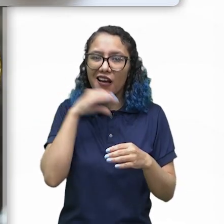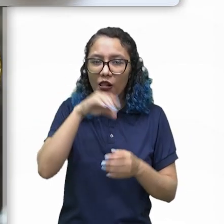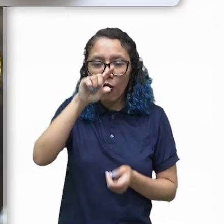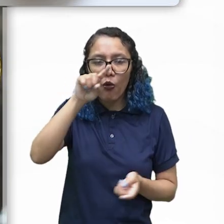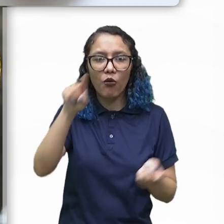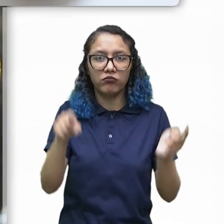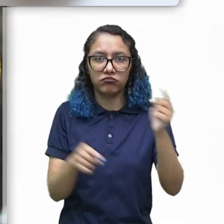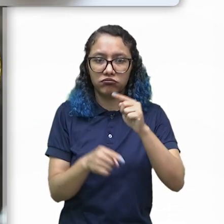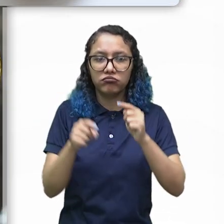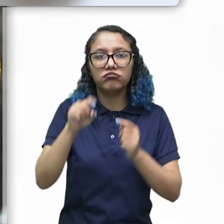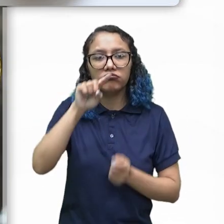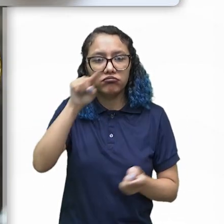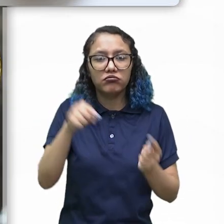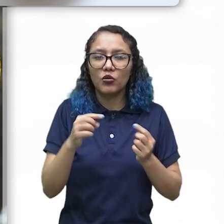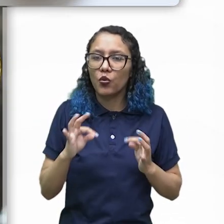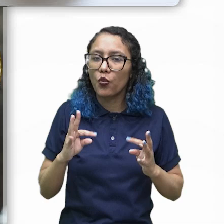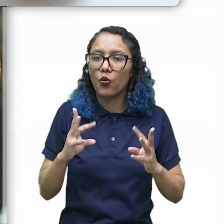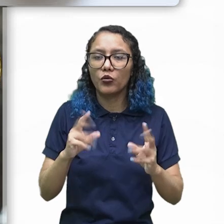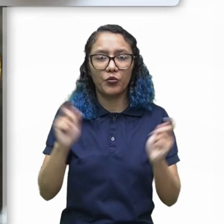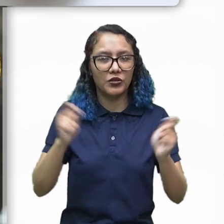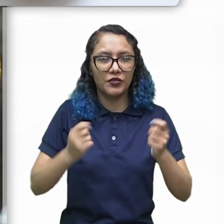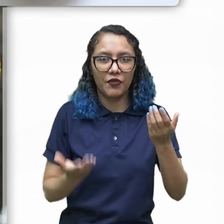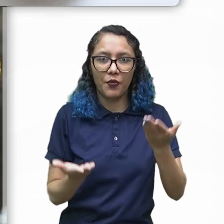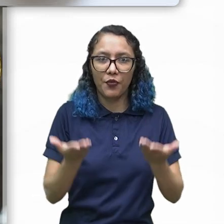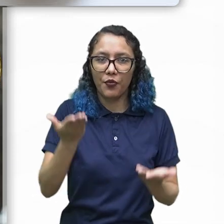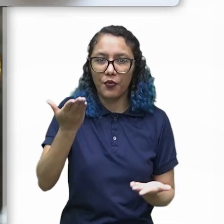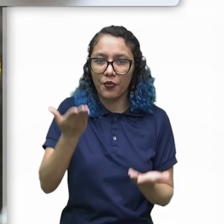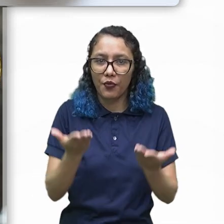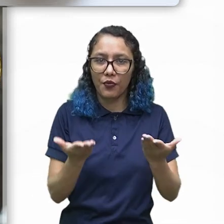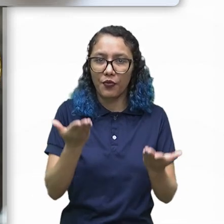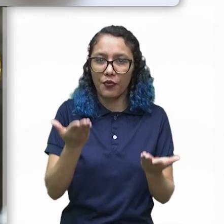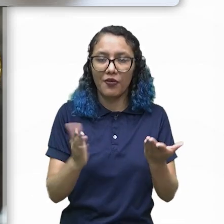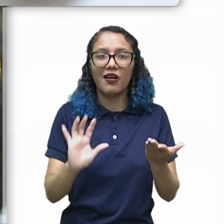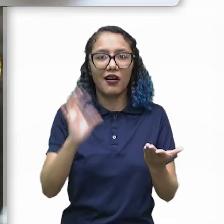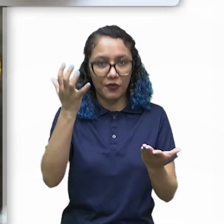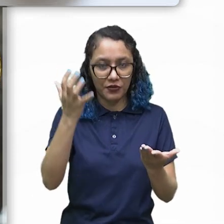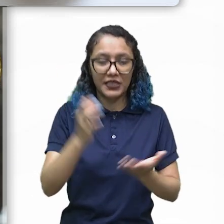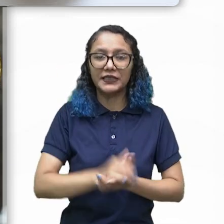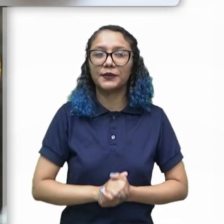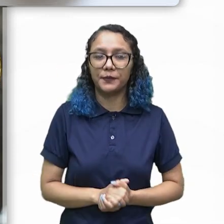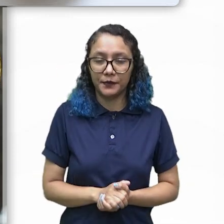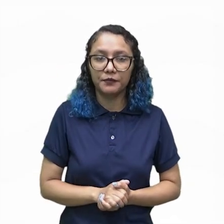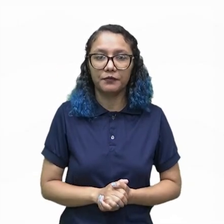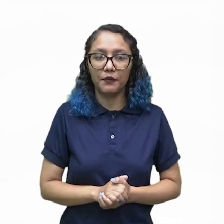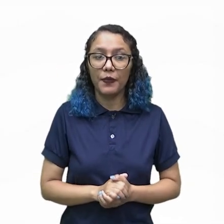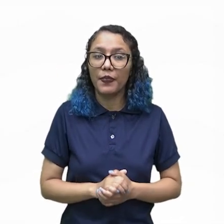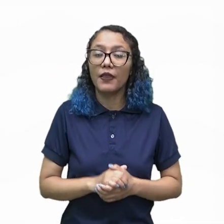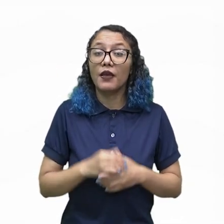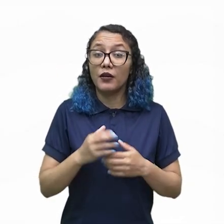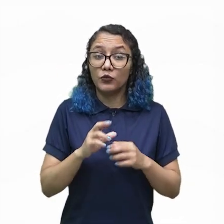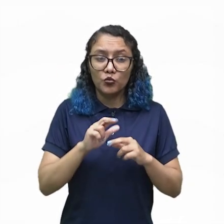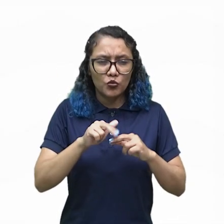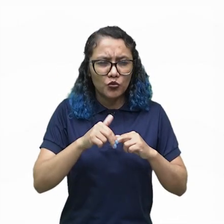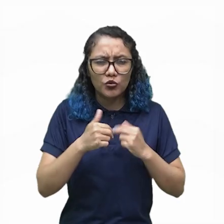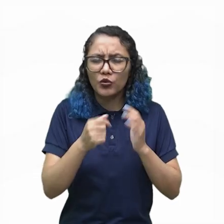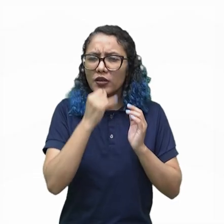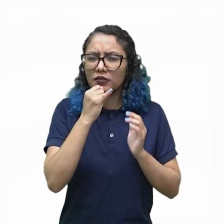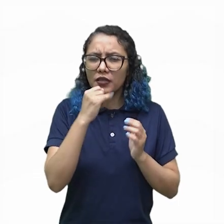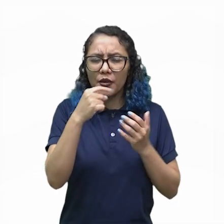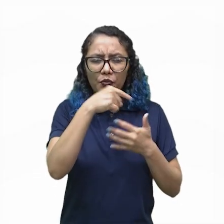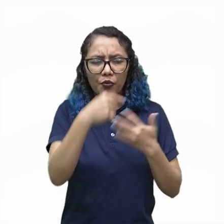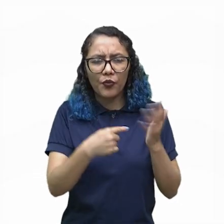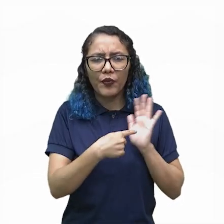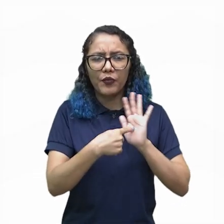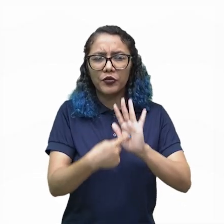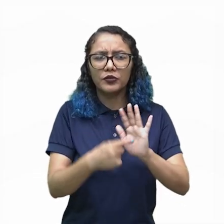em algum momento ao equilíbrio térmico. Bom, tudo isso para falar justamente da termoquímica, né? Que é essa